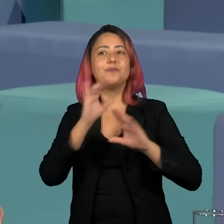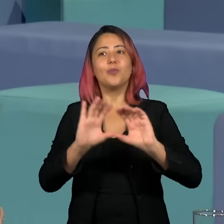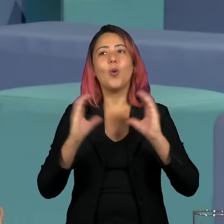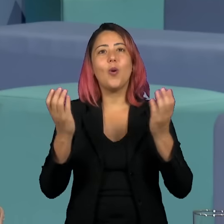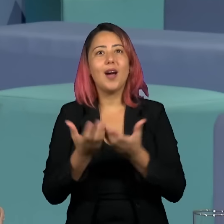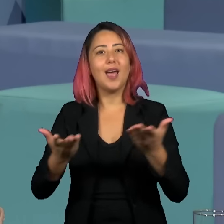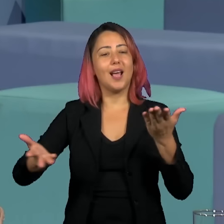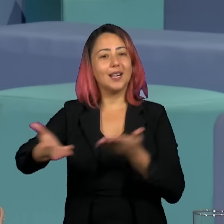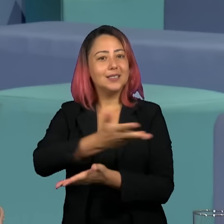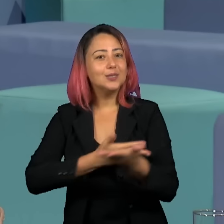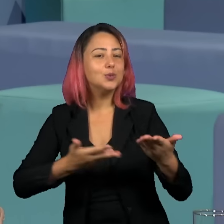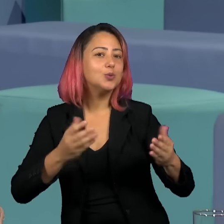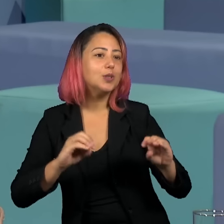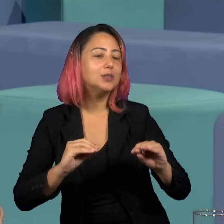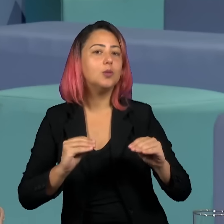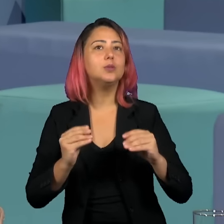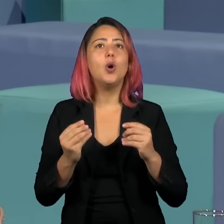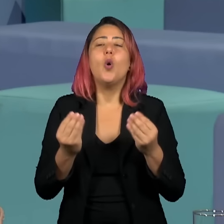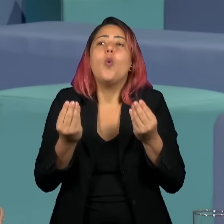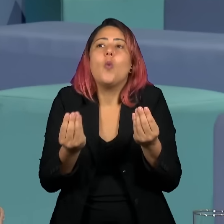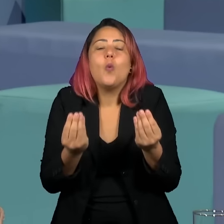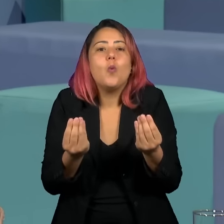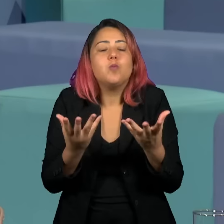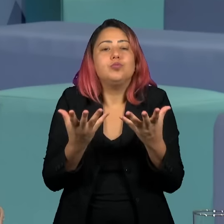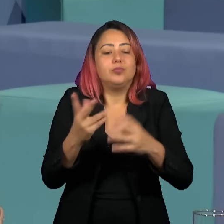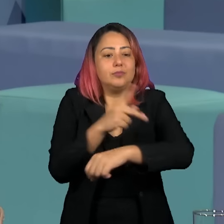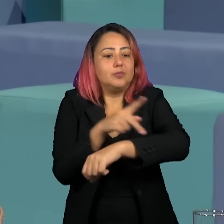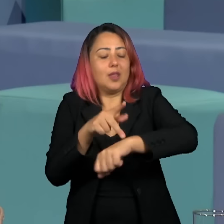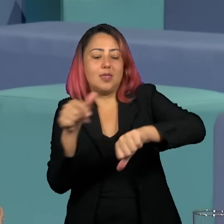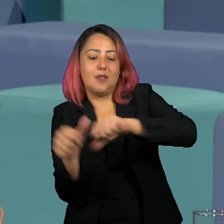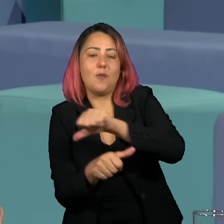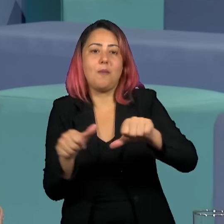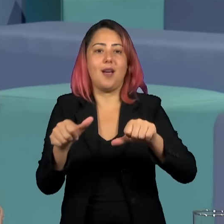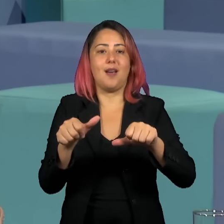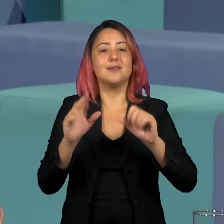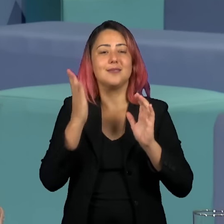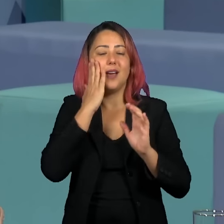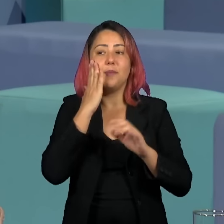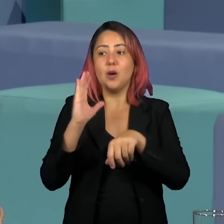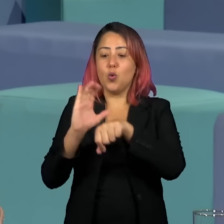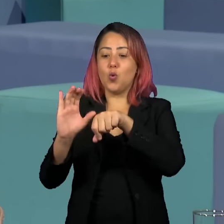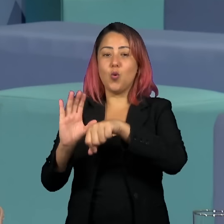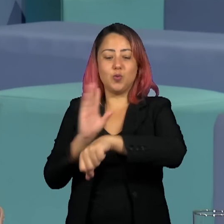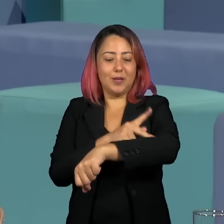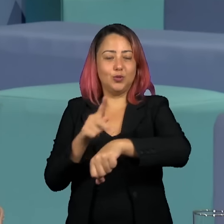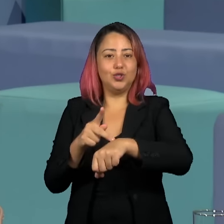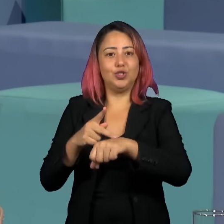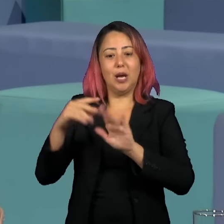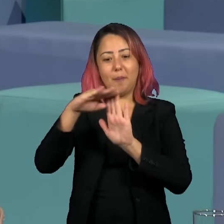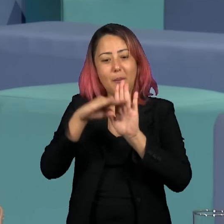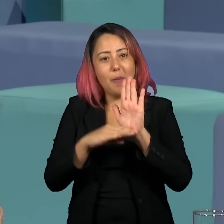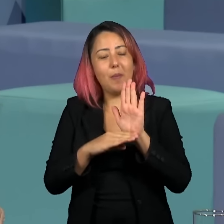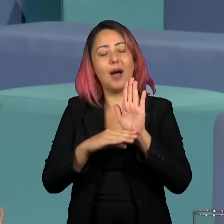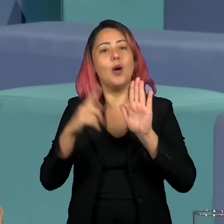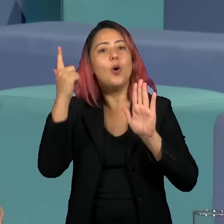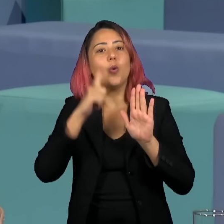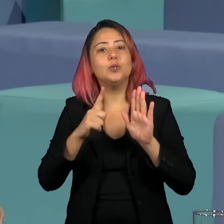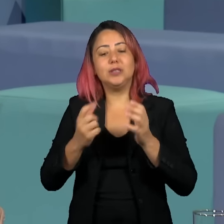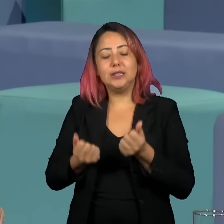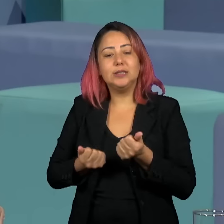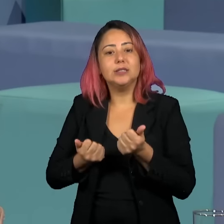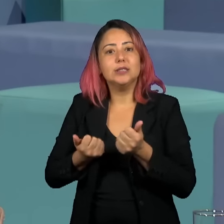educação né como que a gente consegue fazer a pedagogia realmente colocar tecnologia como parte dos conteúdos que ela precisa